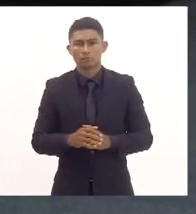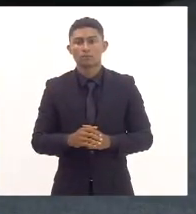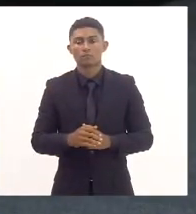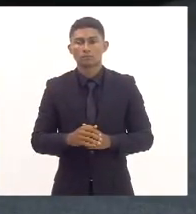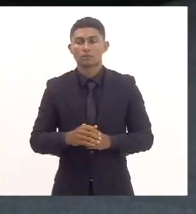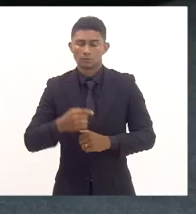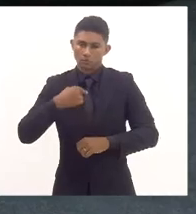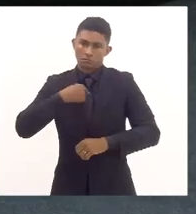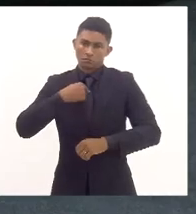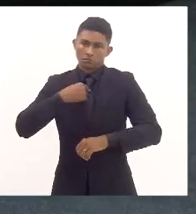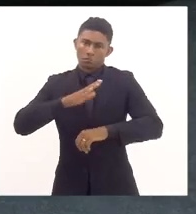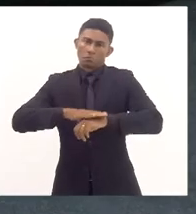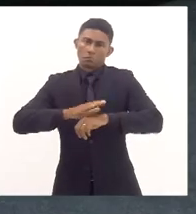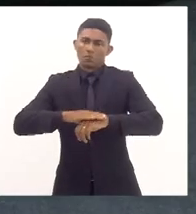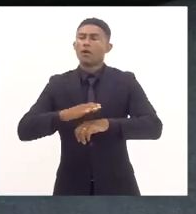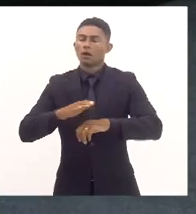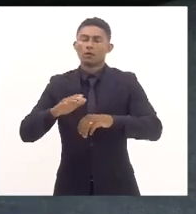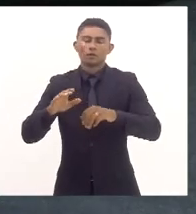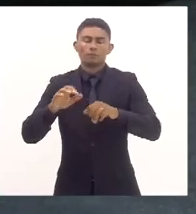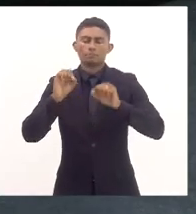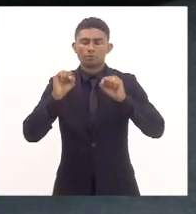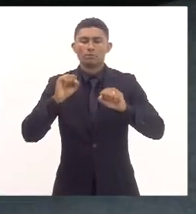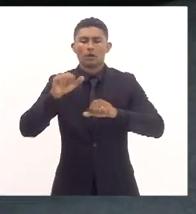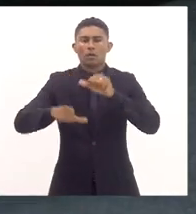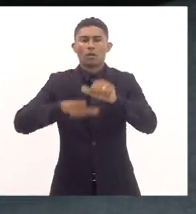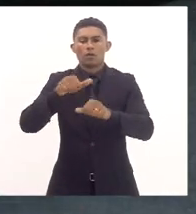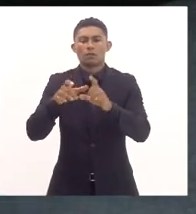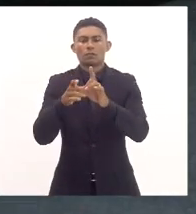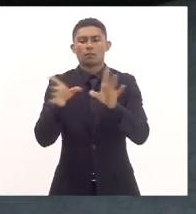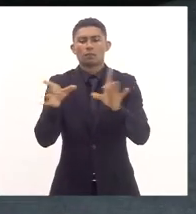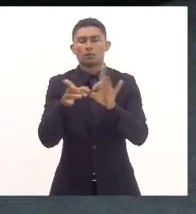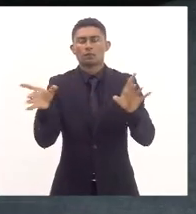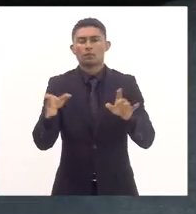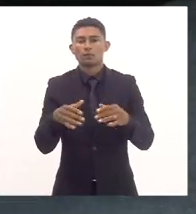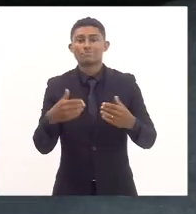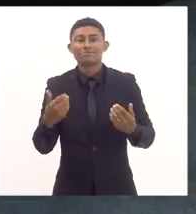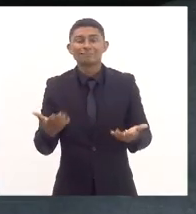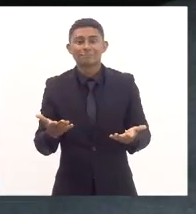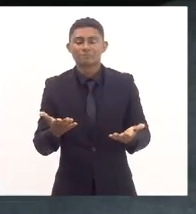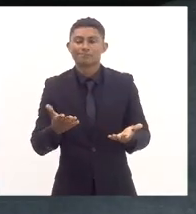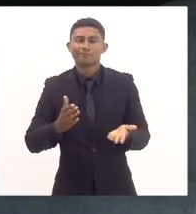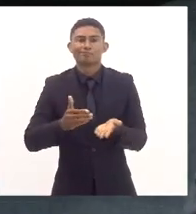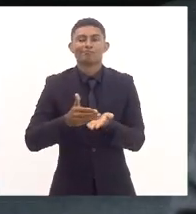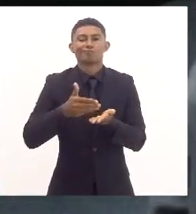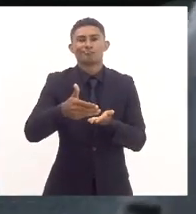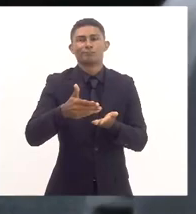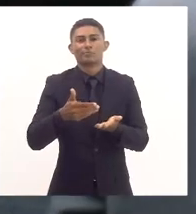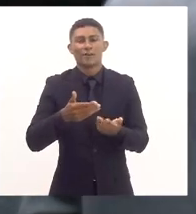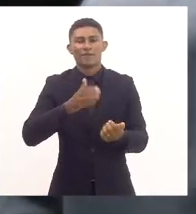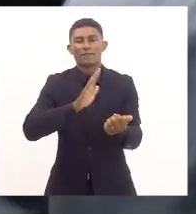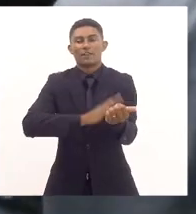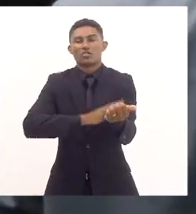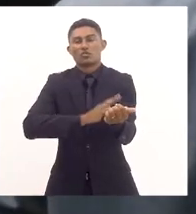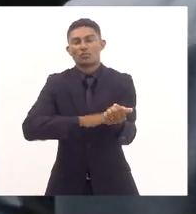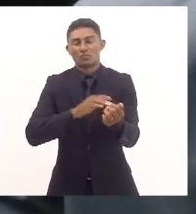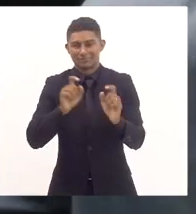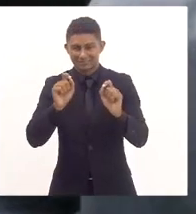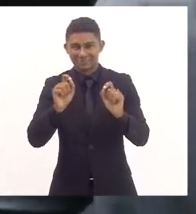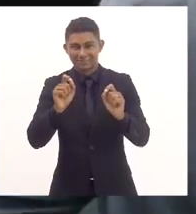autorizo a mudança por iniciativa Legislativa é um vício de iniciativa flagrante